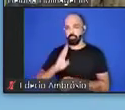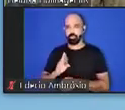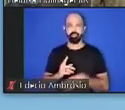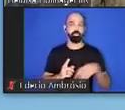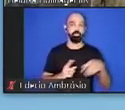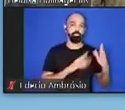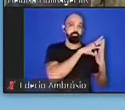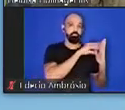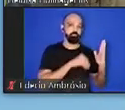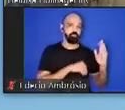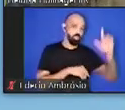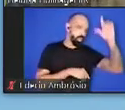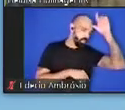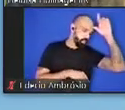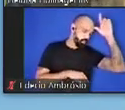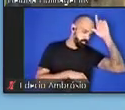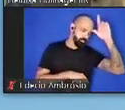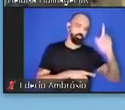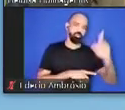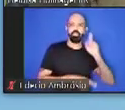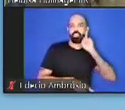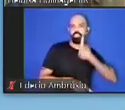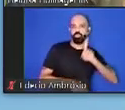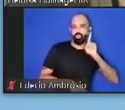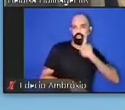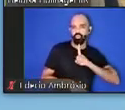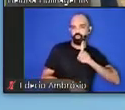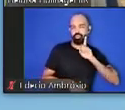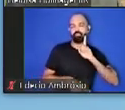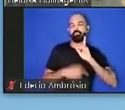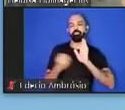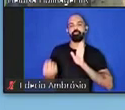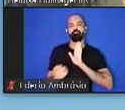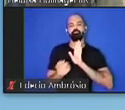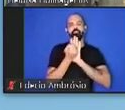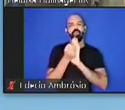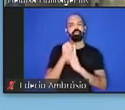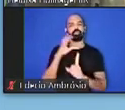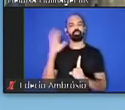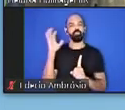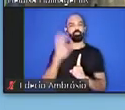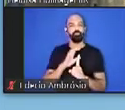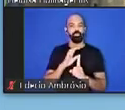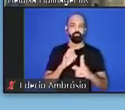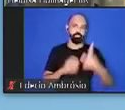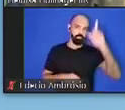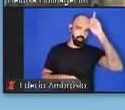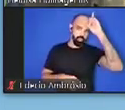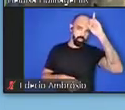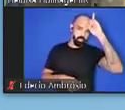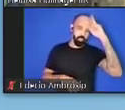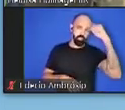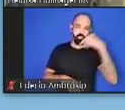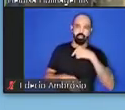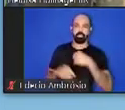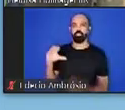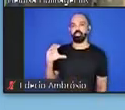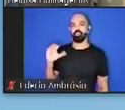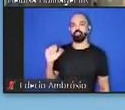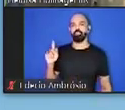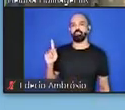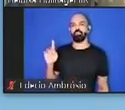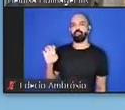os Estados Unidos. E isso marca essa influência que a Alemanha tem aqui na CAPES como um dos